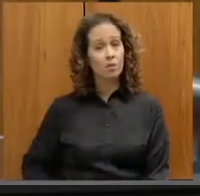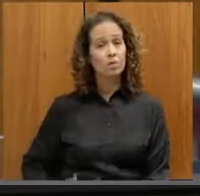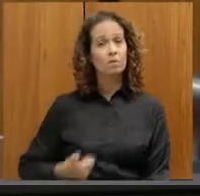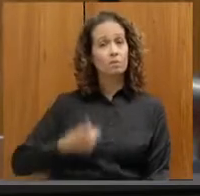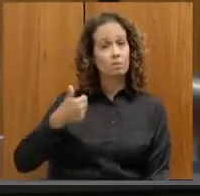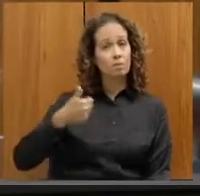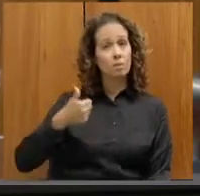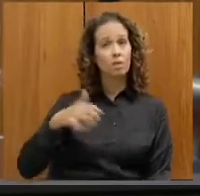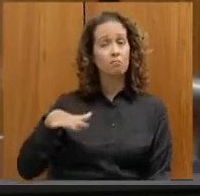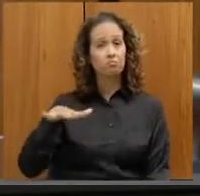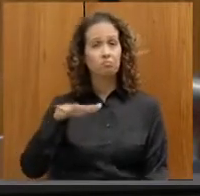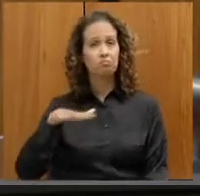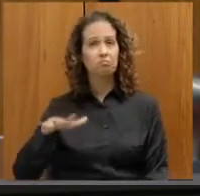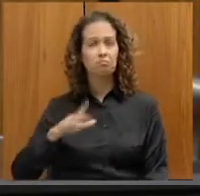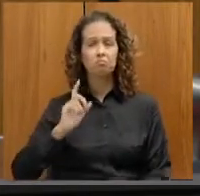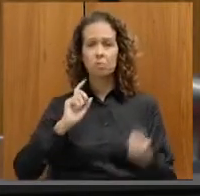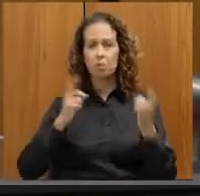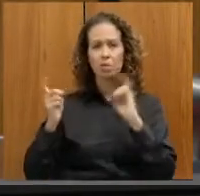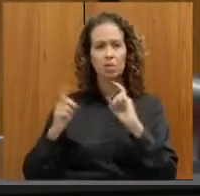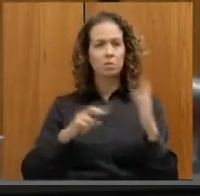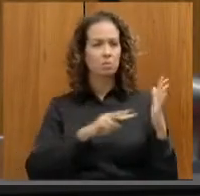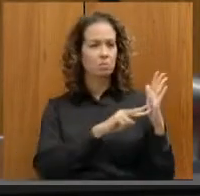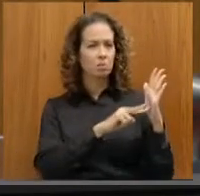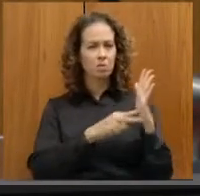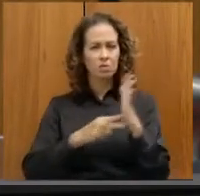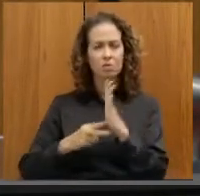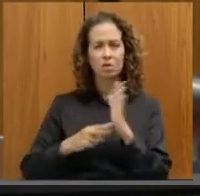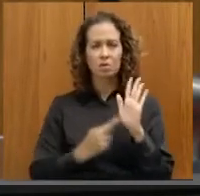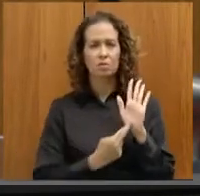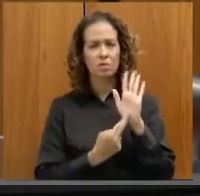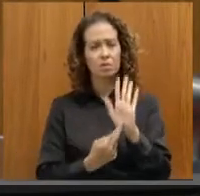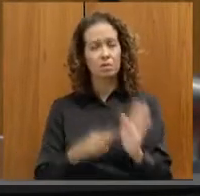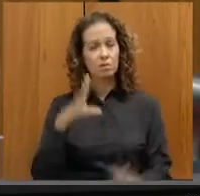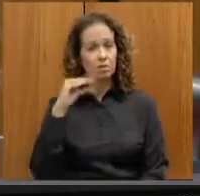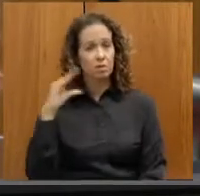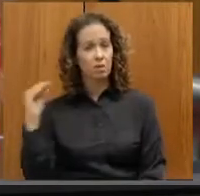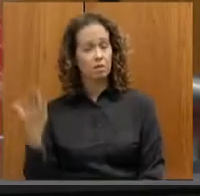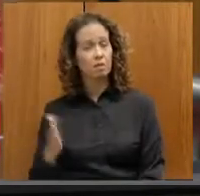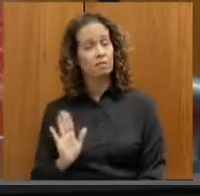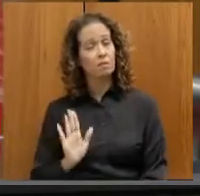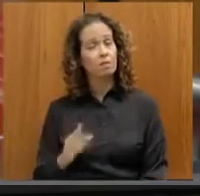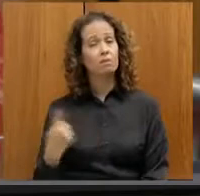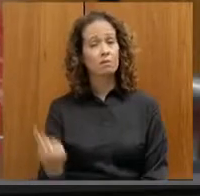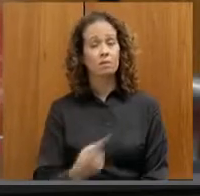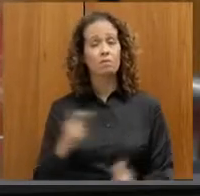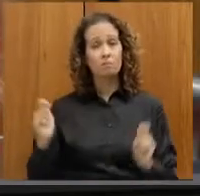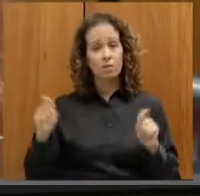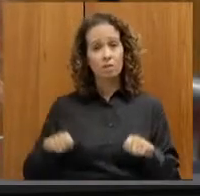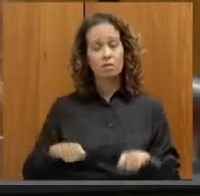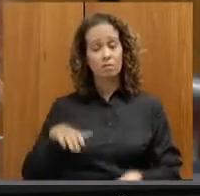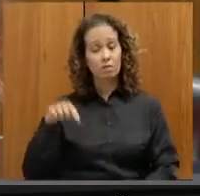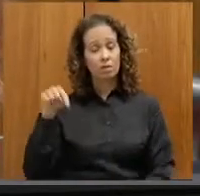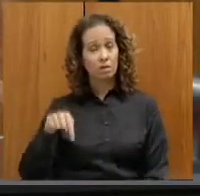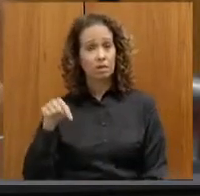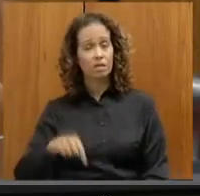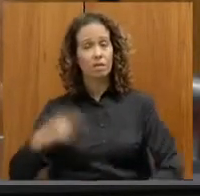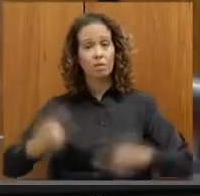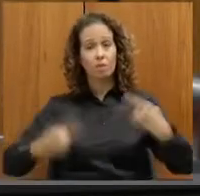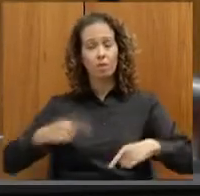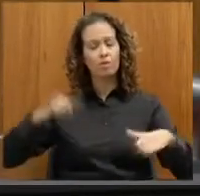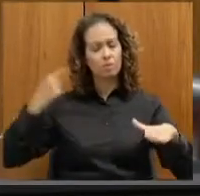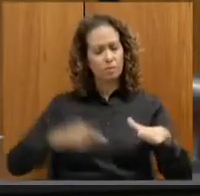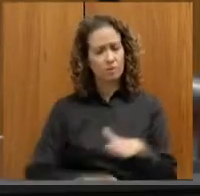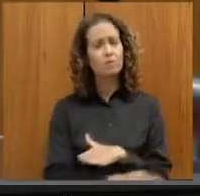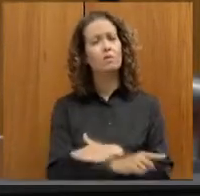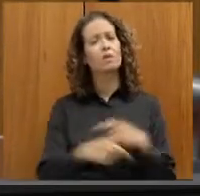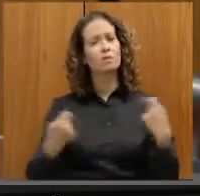primeiro Escalão do governo não reúne com sindicatos que representam funcionalismo que nós possamos fazer aqui o debate com a profundidade